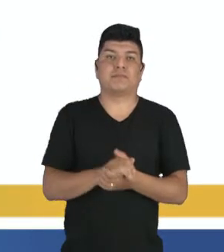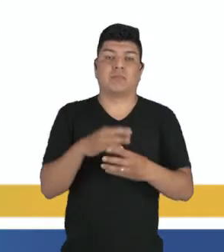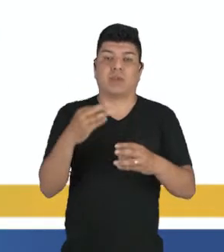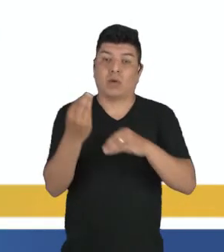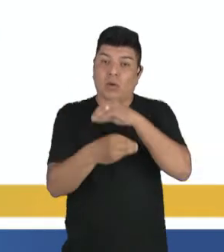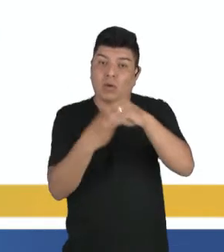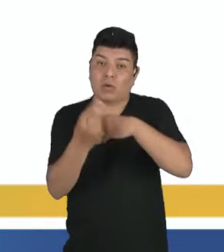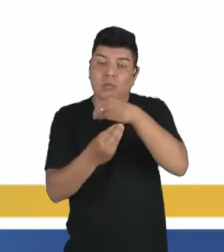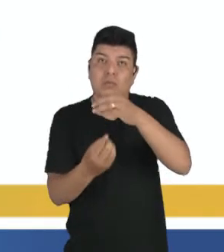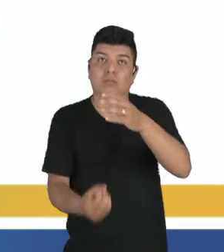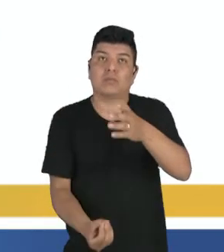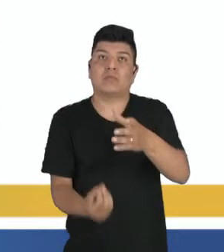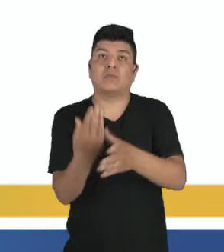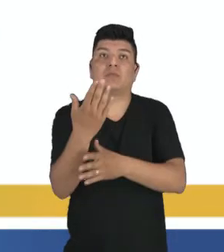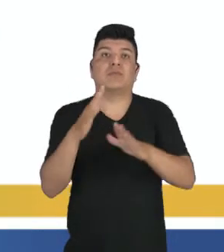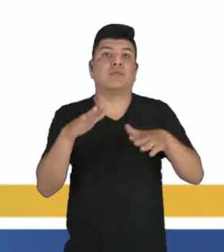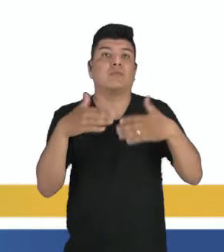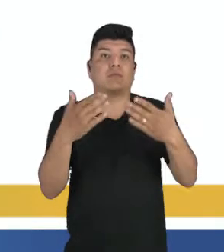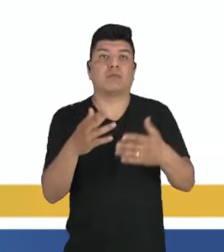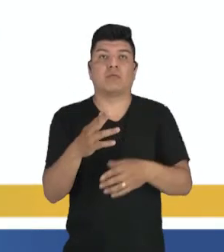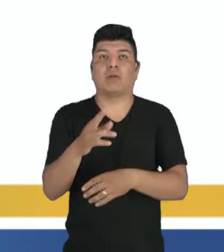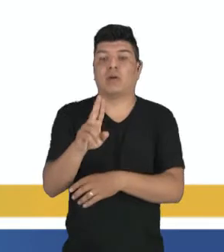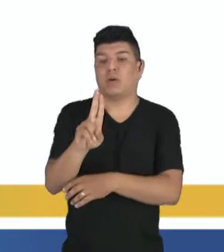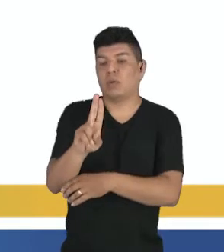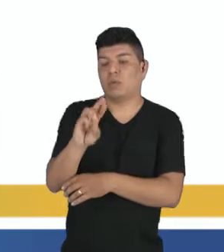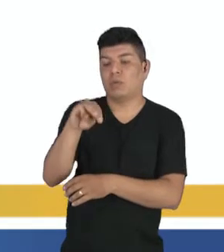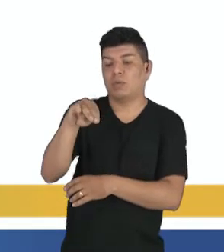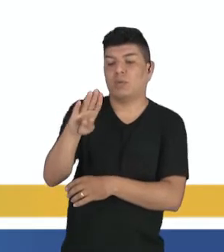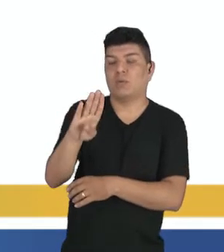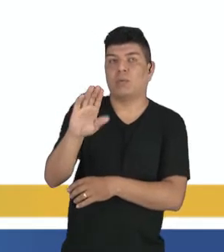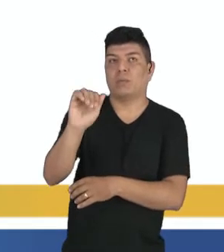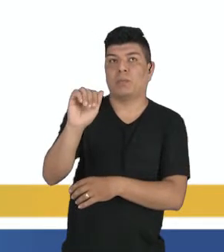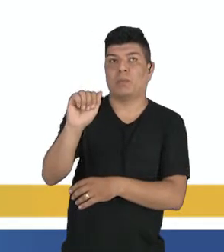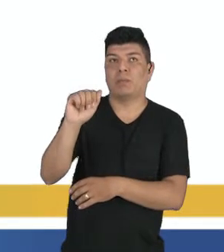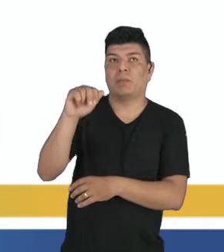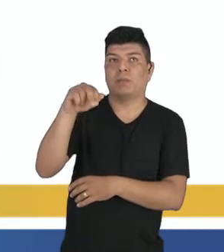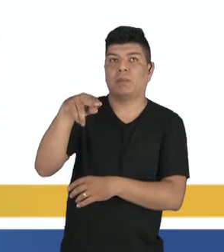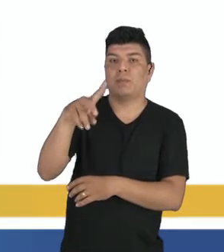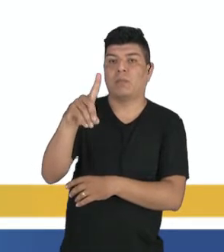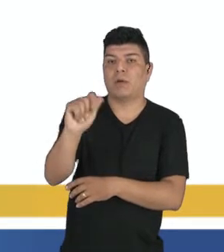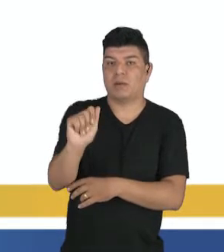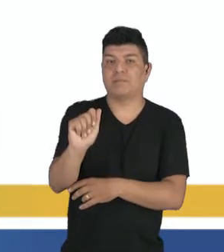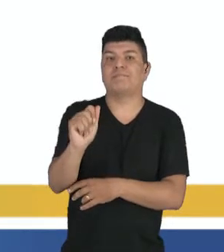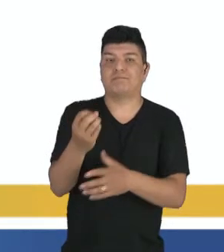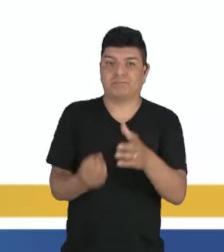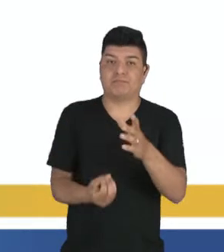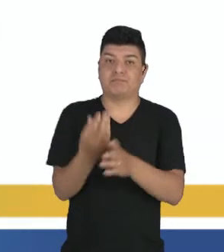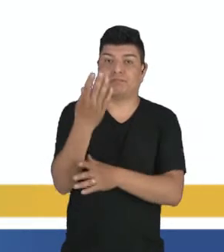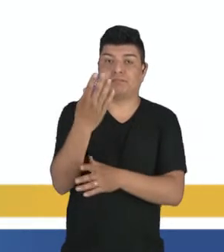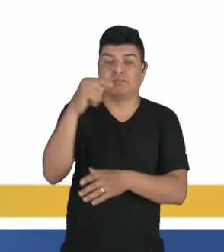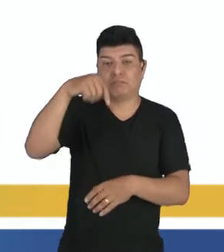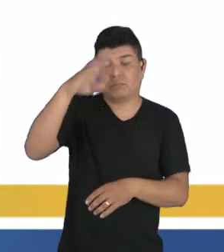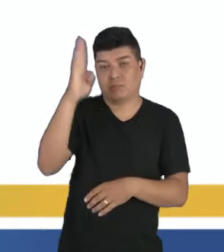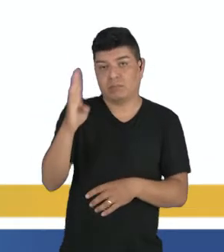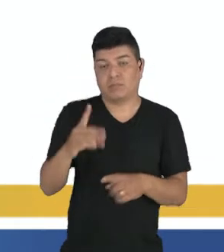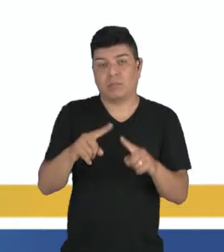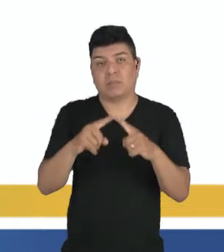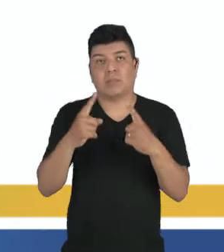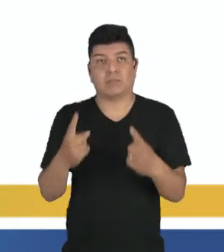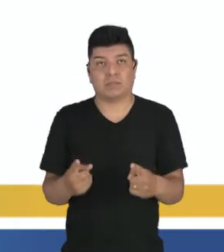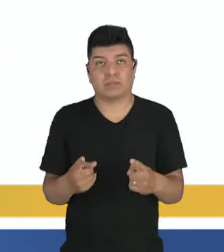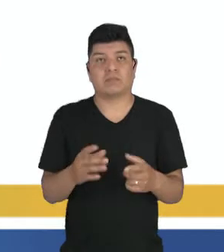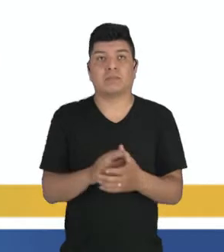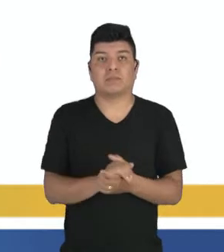aí exemplo dessas duas religiões que são originalmente brasileiras, mas que são,